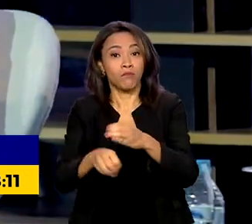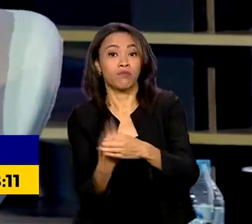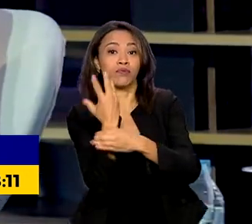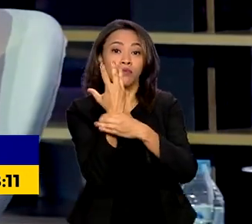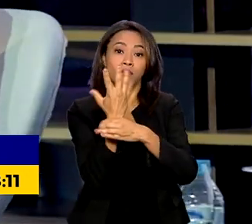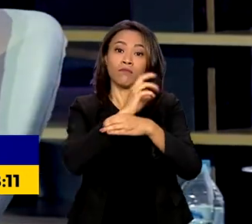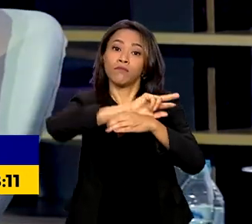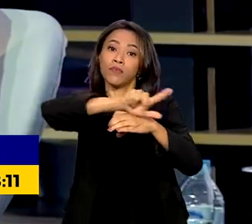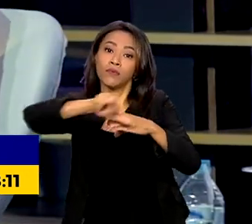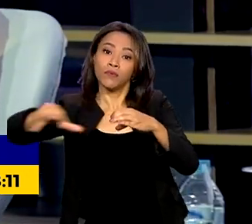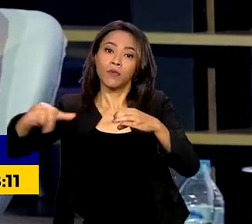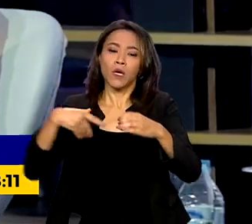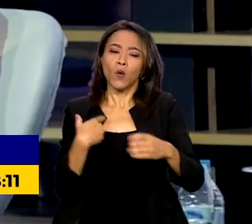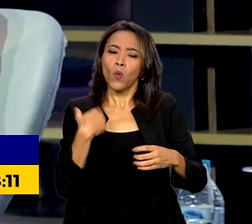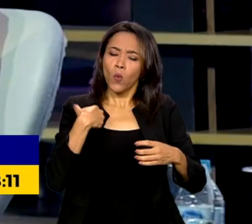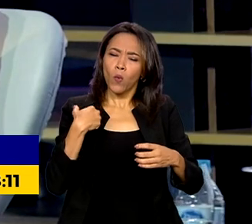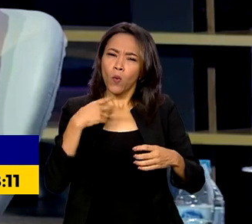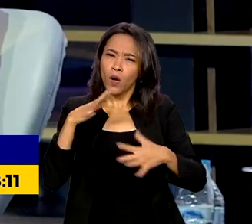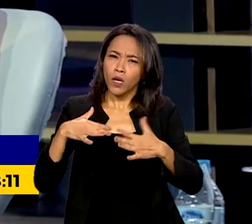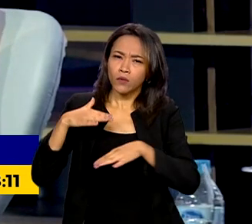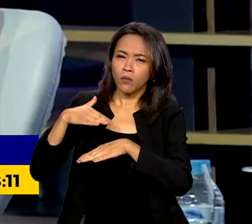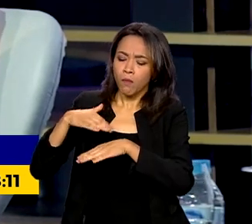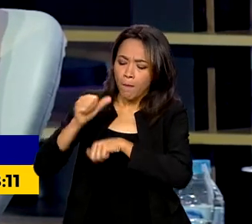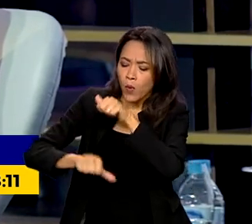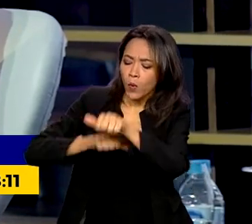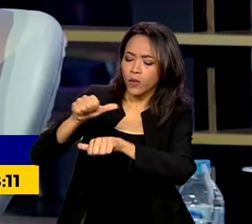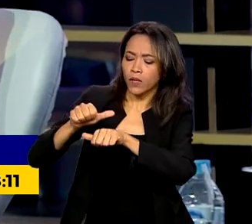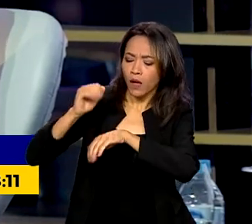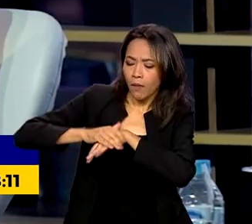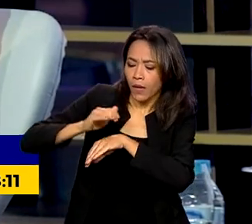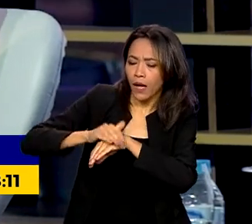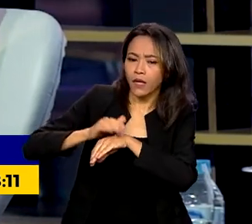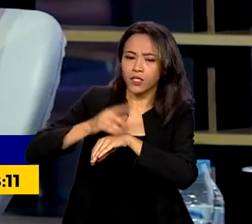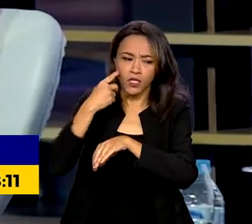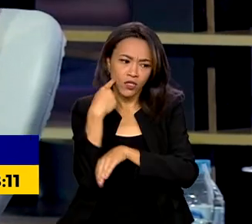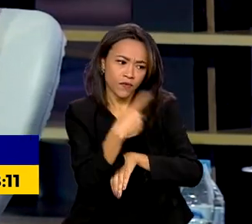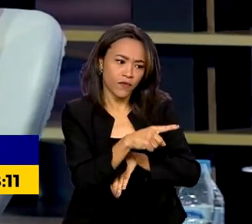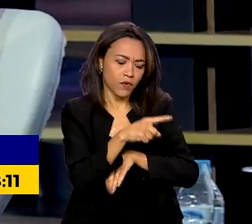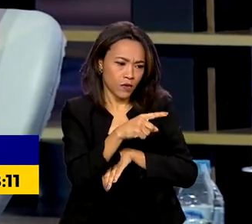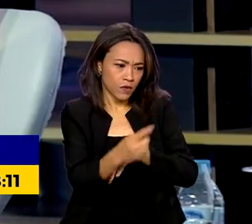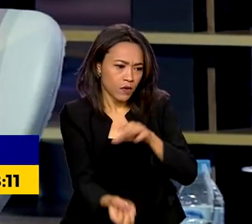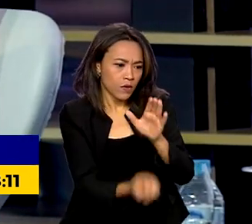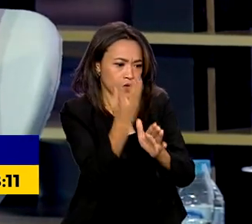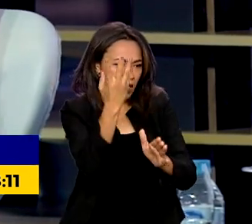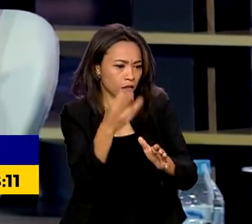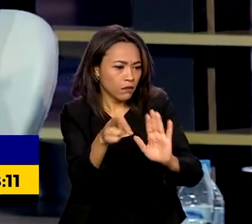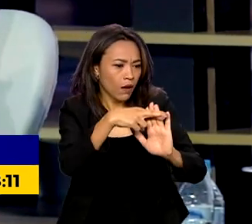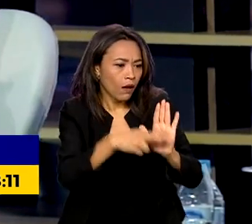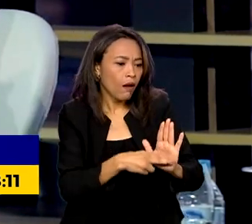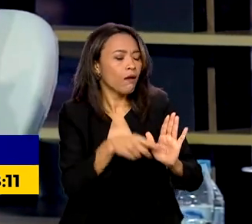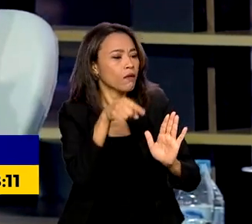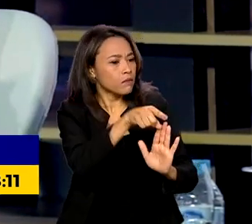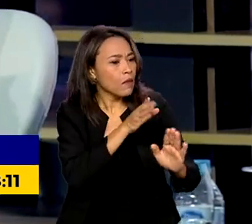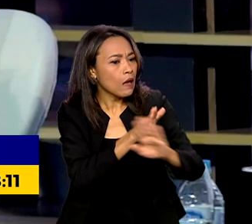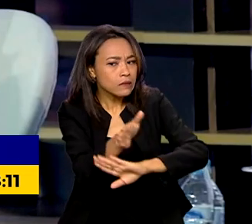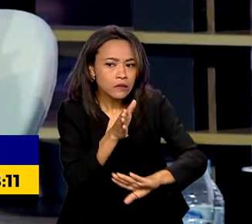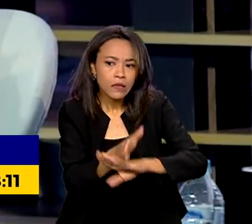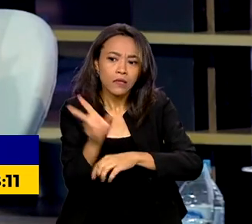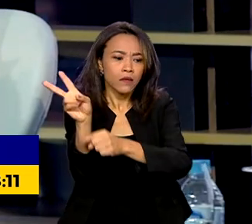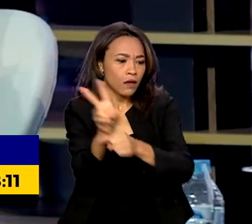entendimento, a gente muda a prática. Quando eu vejo hoje o setor financeiro criando regramentos para o acesso ao